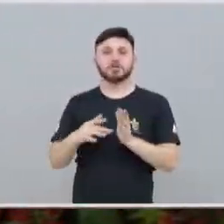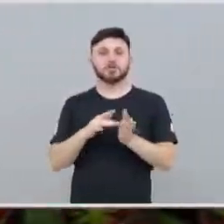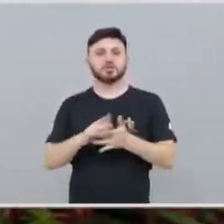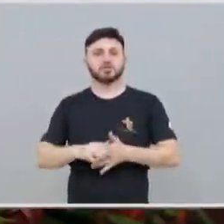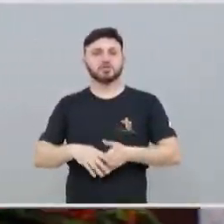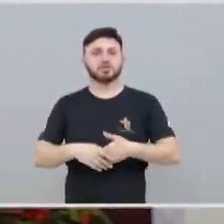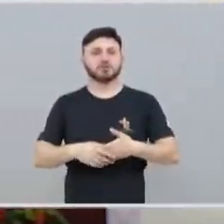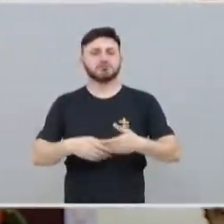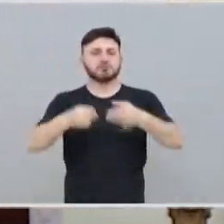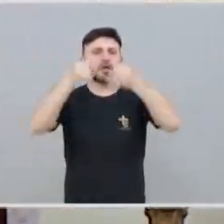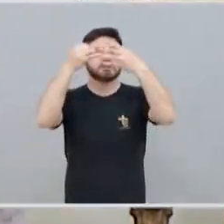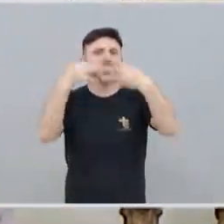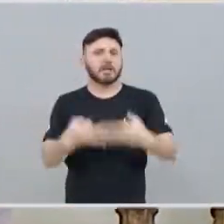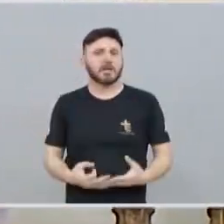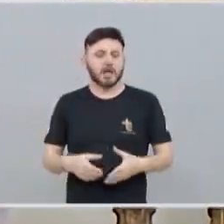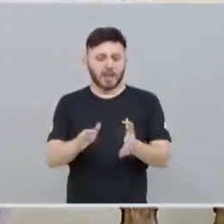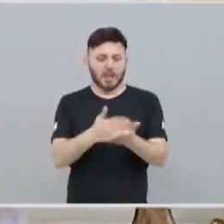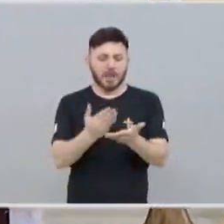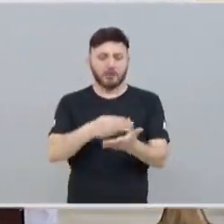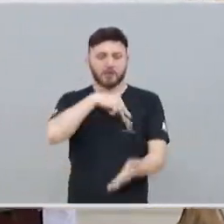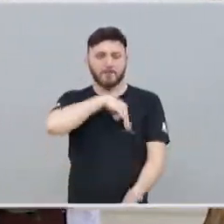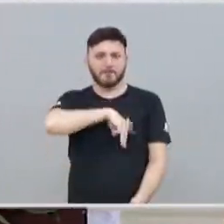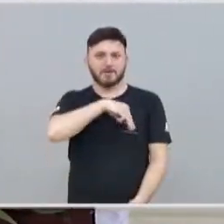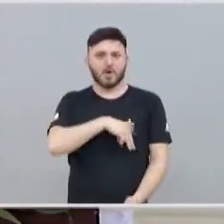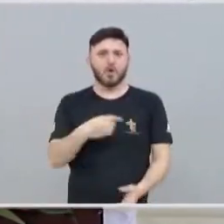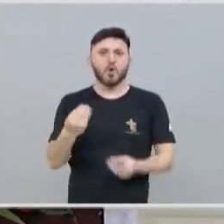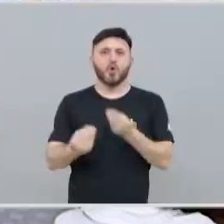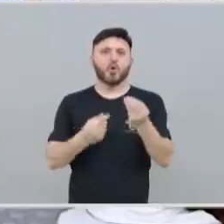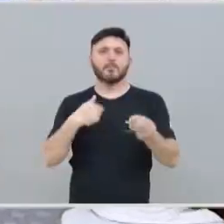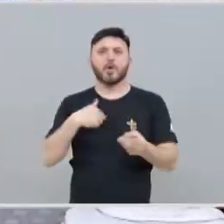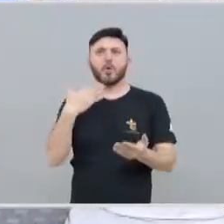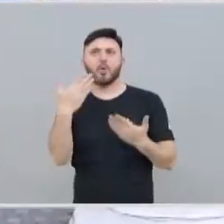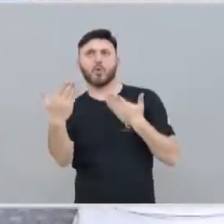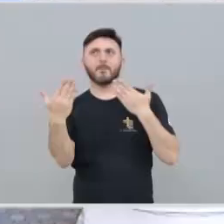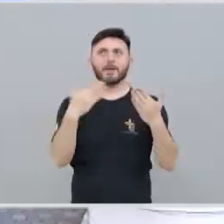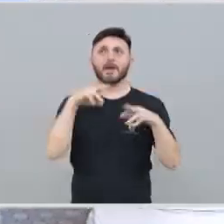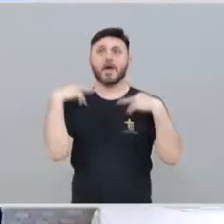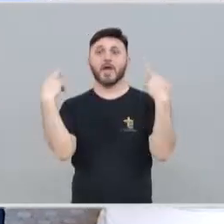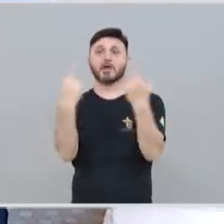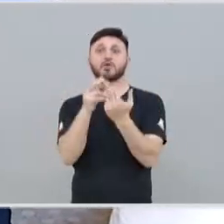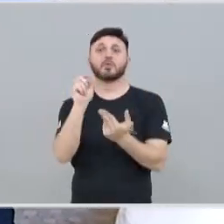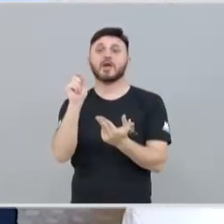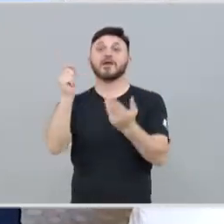ano com quem irei comparar o reino dos céus